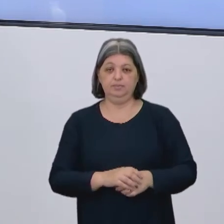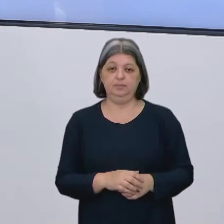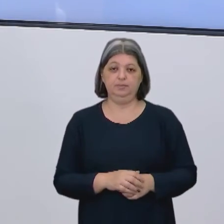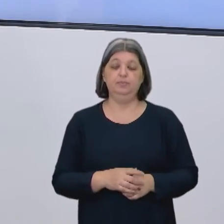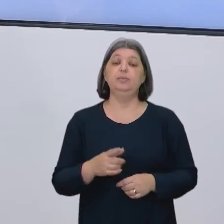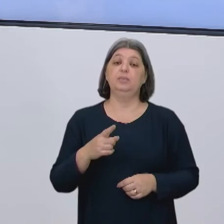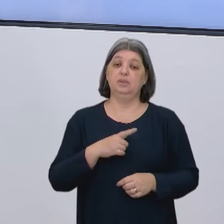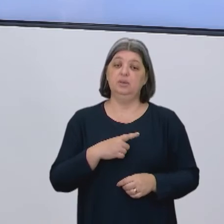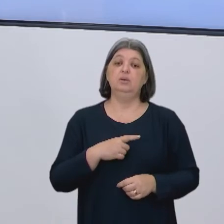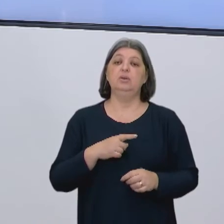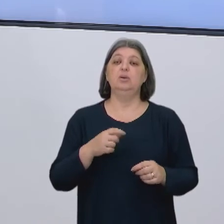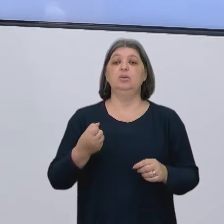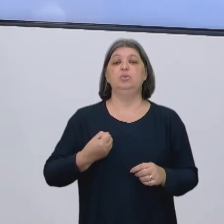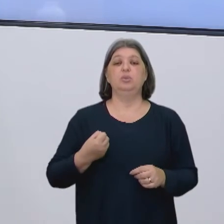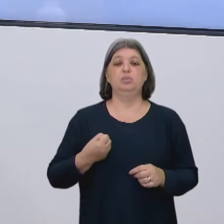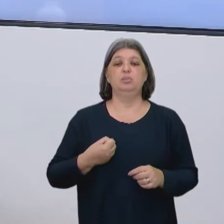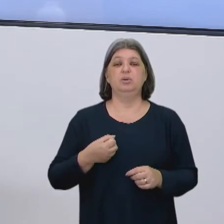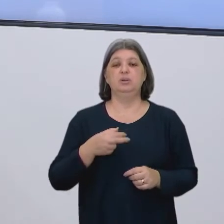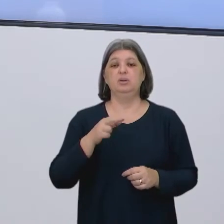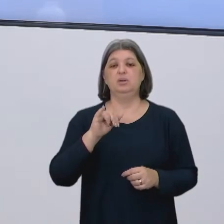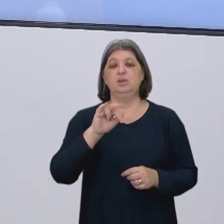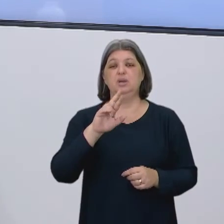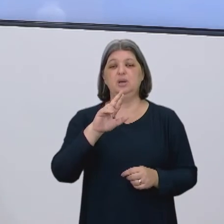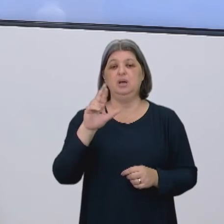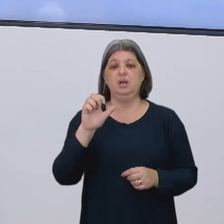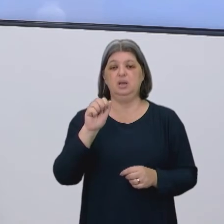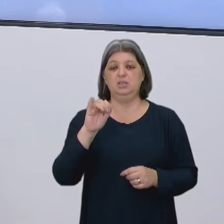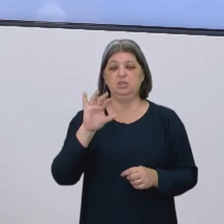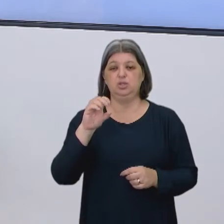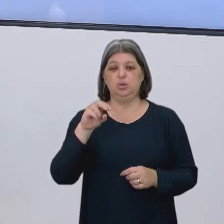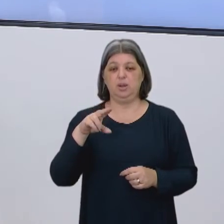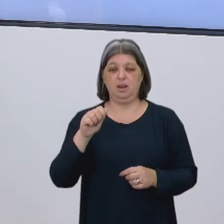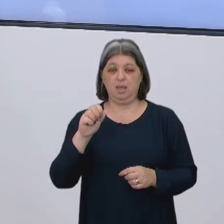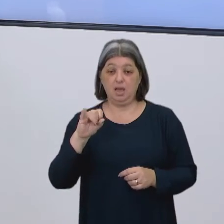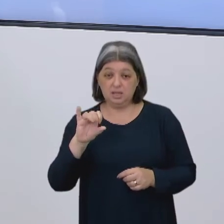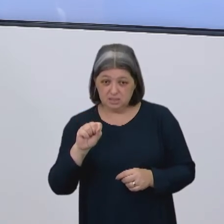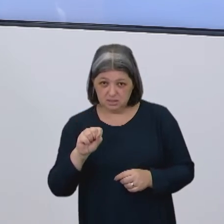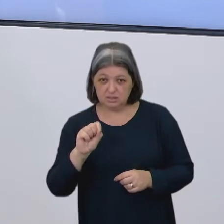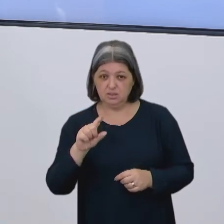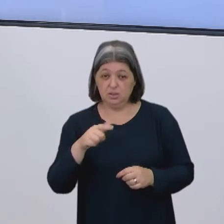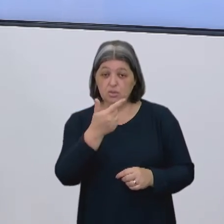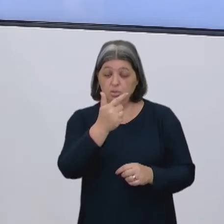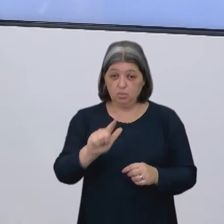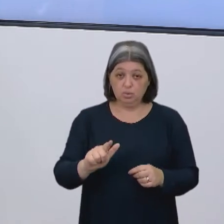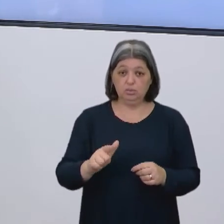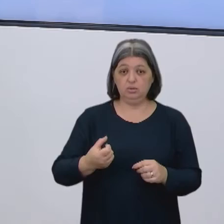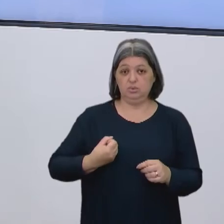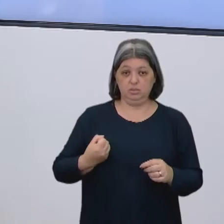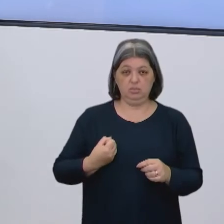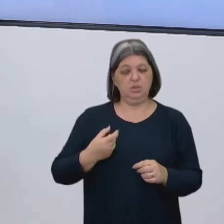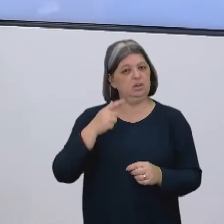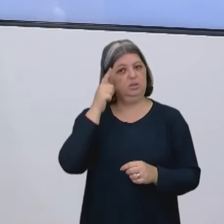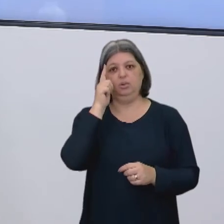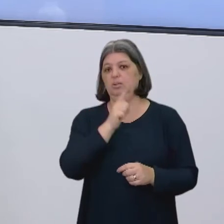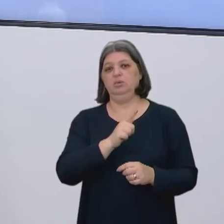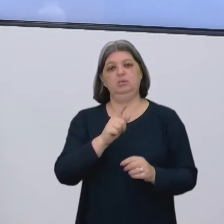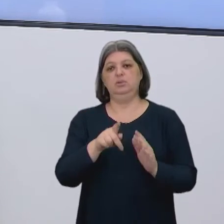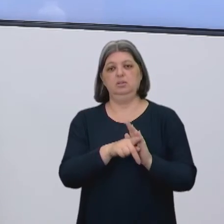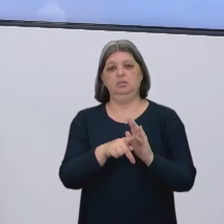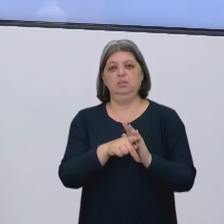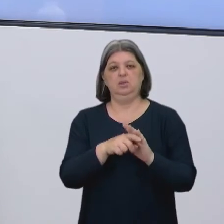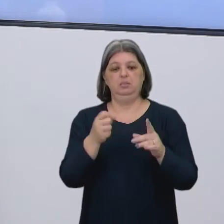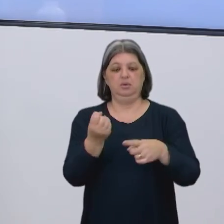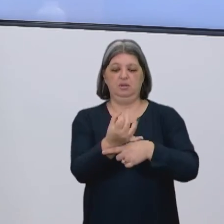números irracionais. Você vai falar, professora, o que é o número irracional? São todos os outros números que eu não consigo escrever como